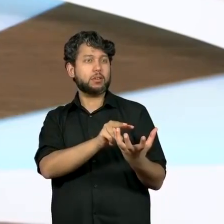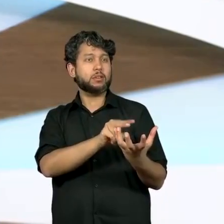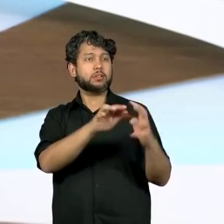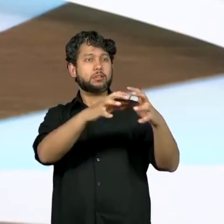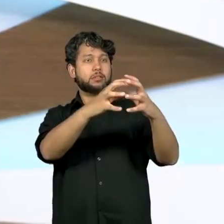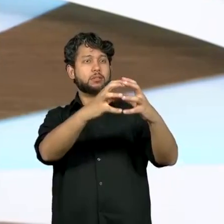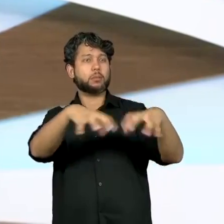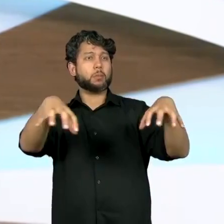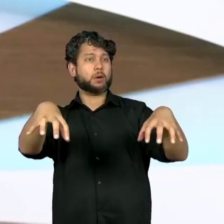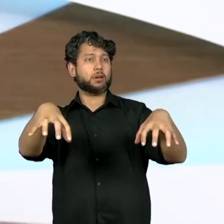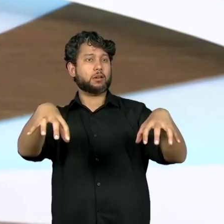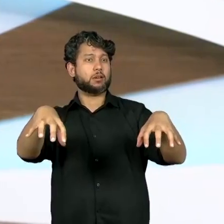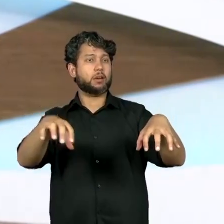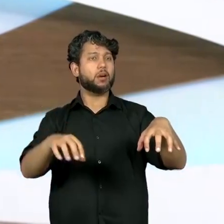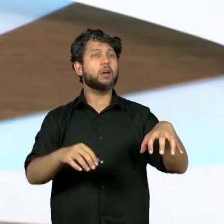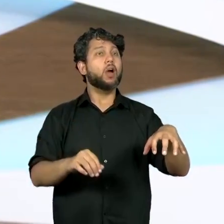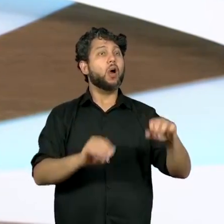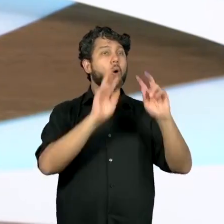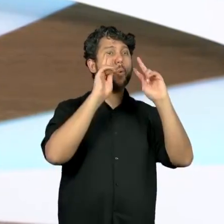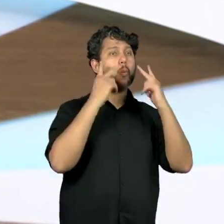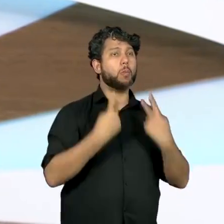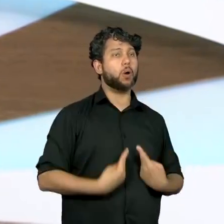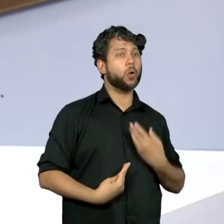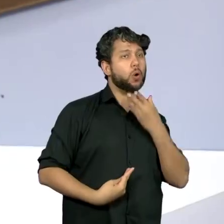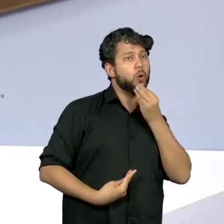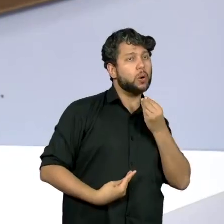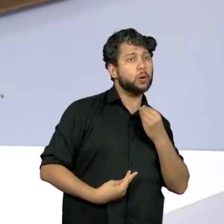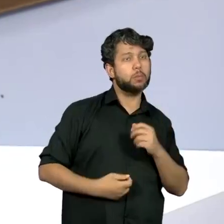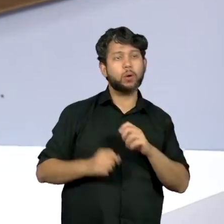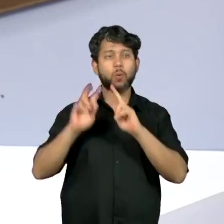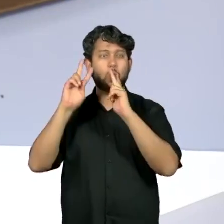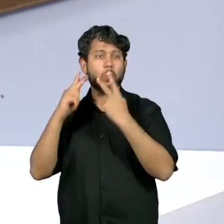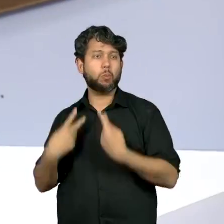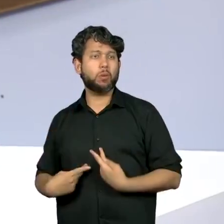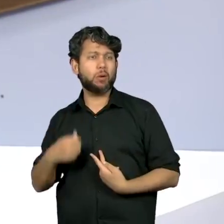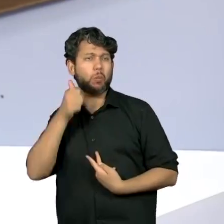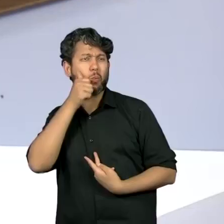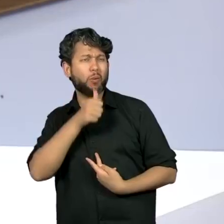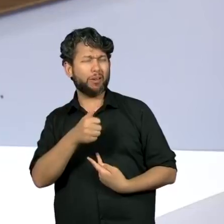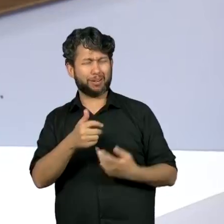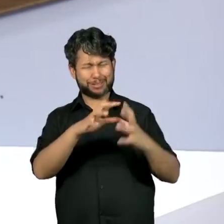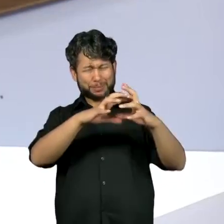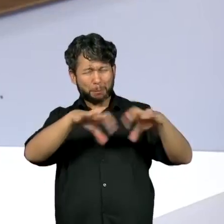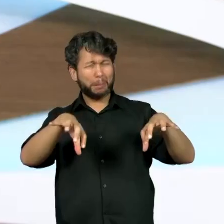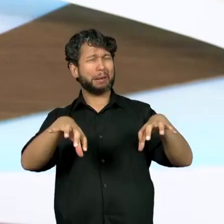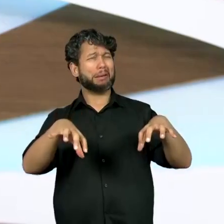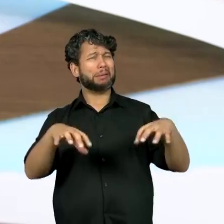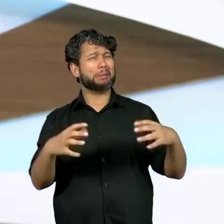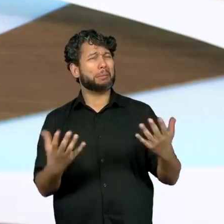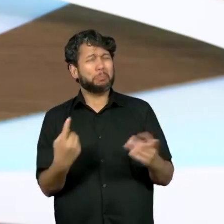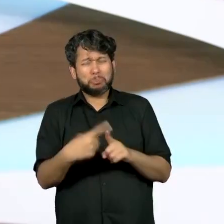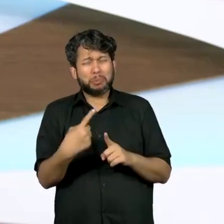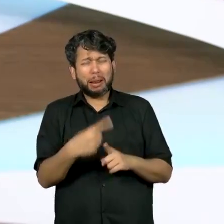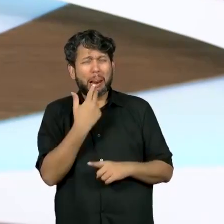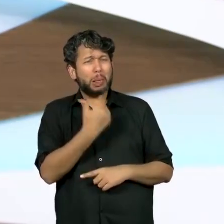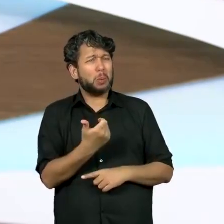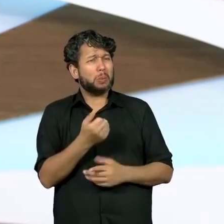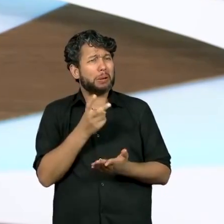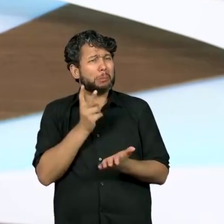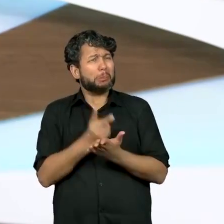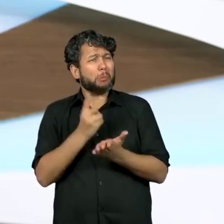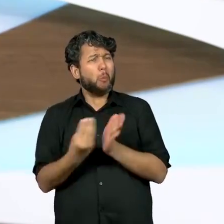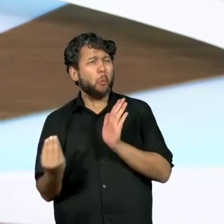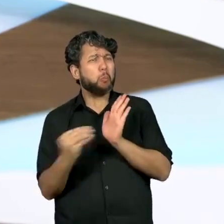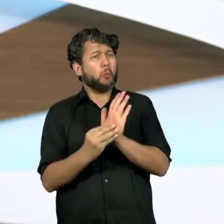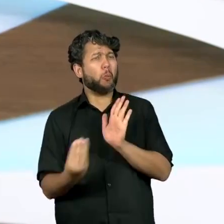duas identidades, o feminino e o masculino, que é extremamente problemático, porque não tem em conta a complexidade